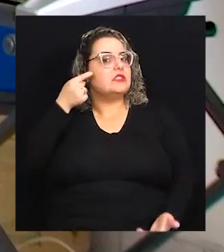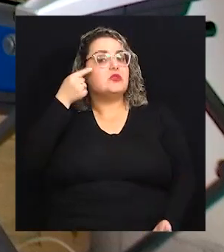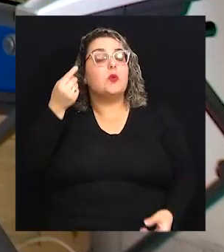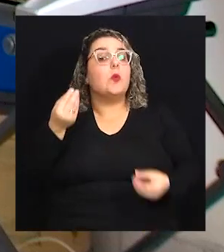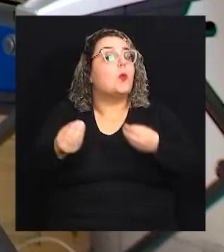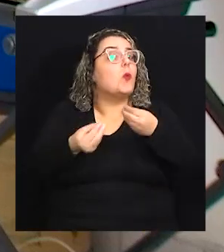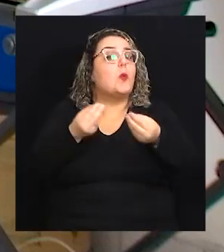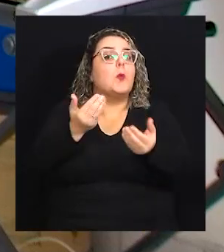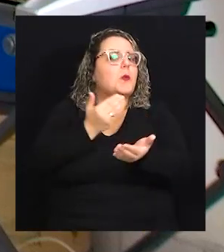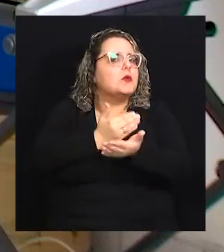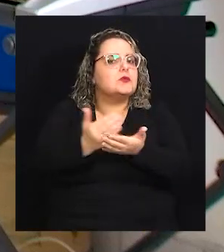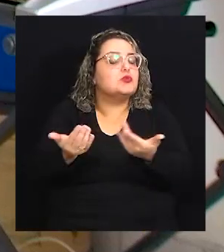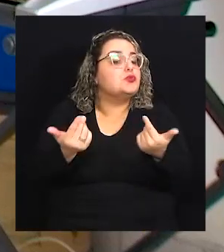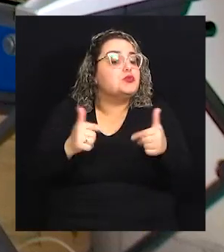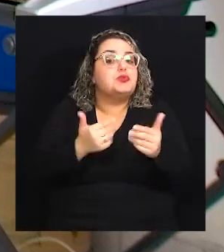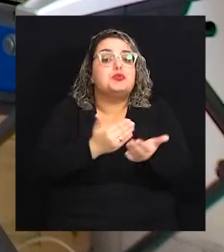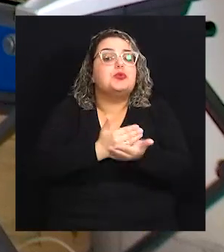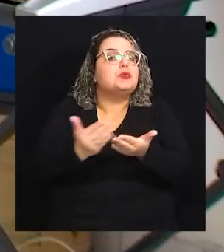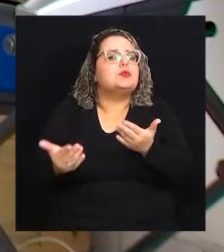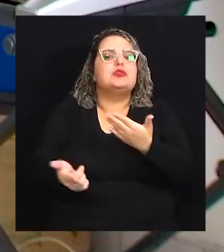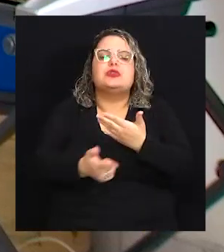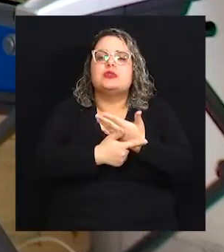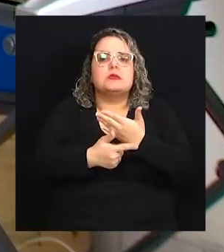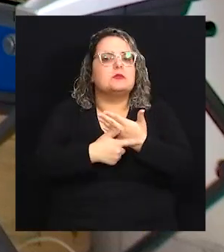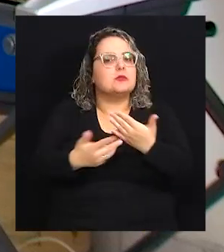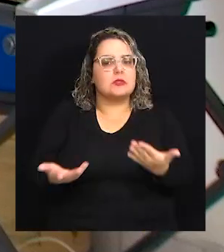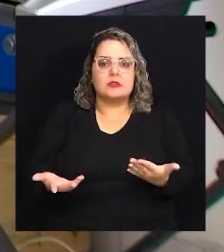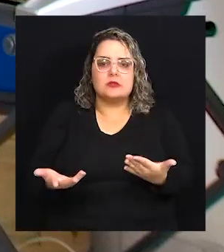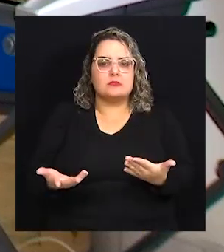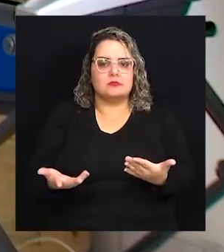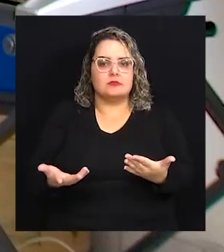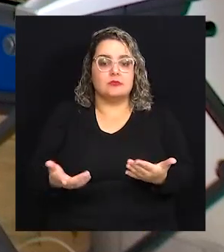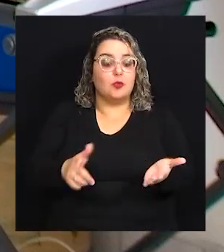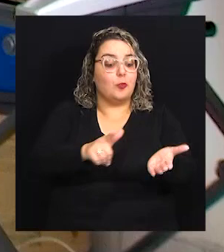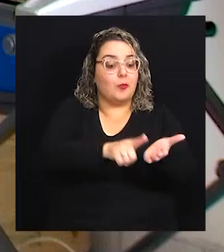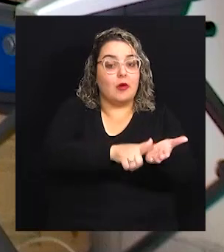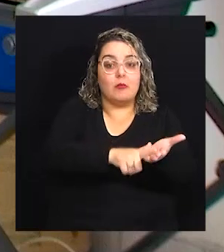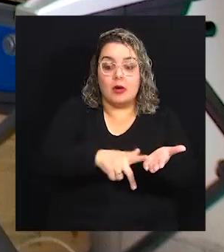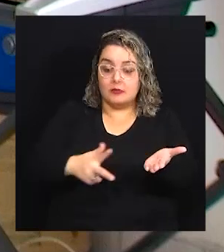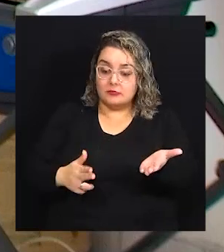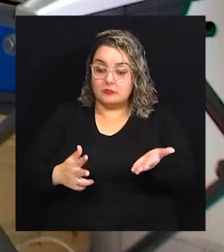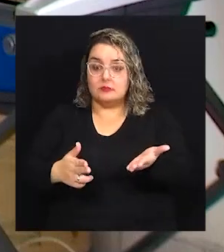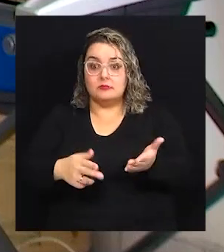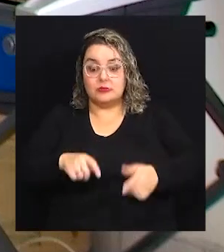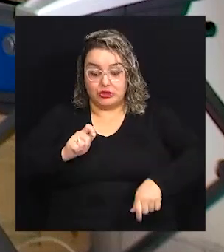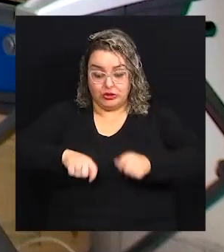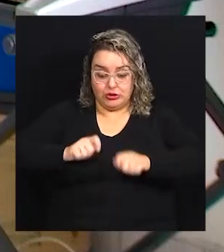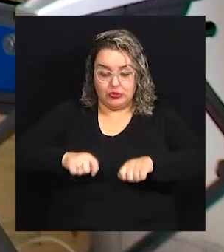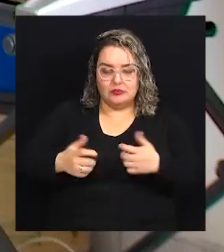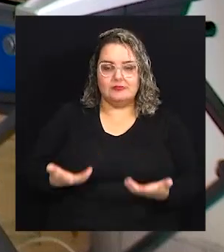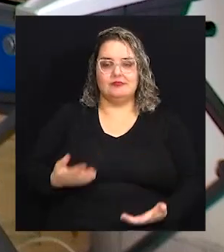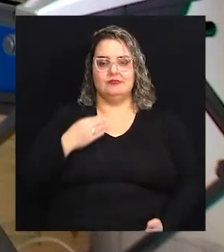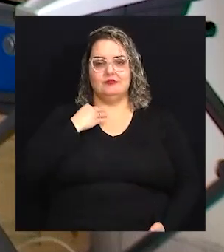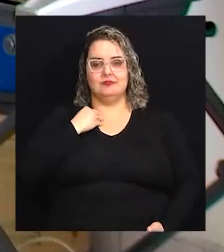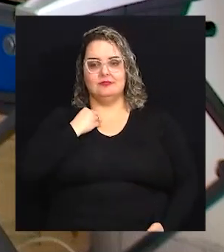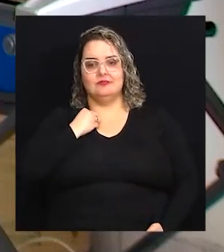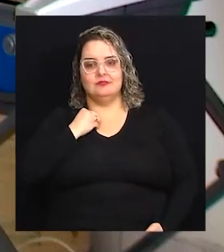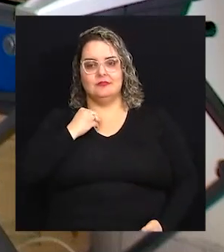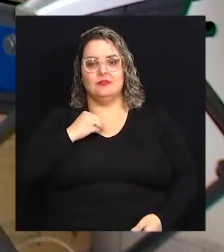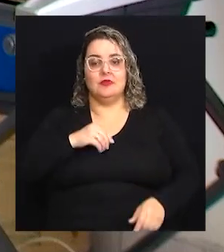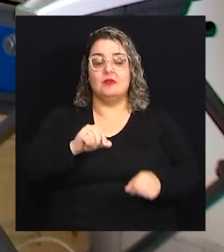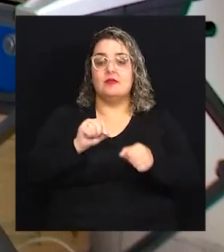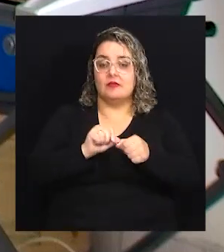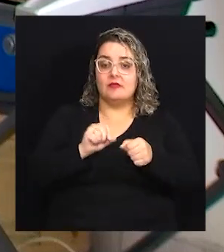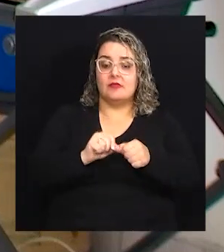da onde que começou para chegar nesse papel e nessa tesoura, para chegar nesse batuque. Então foi feita